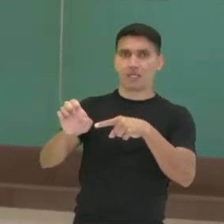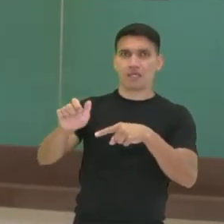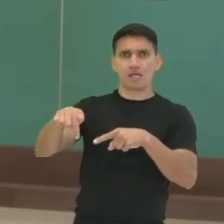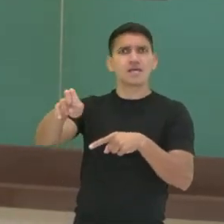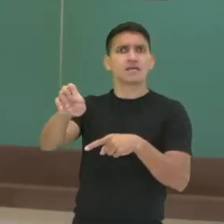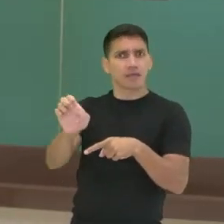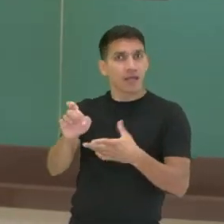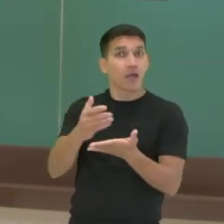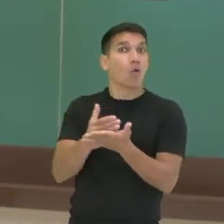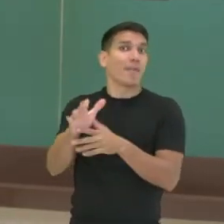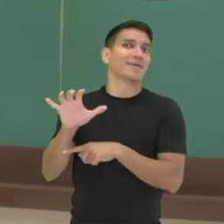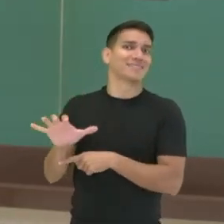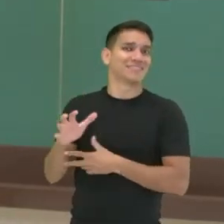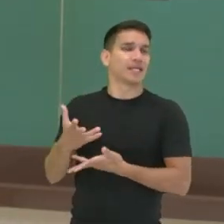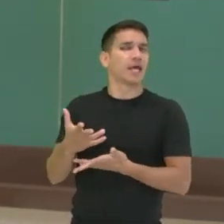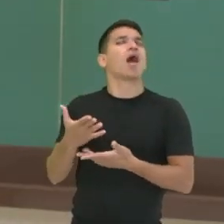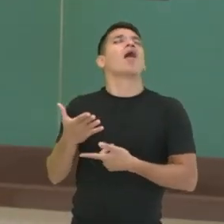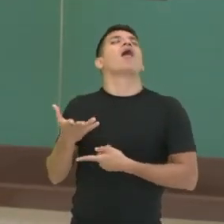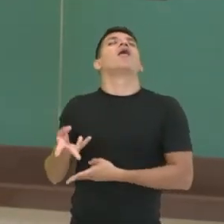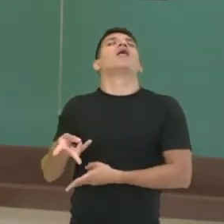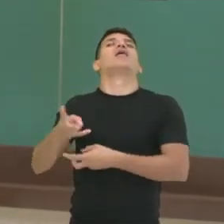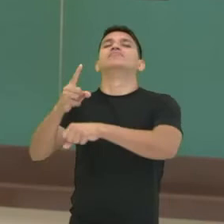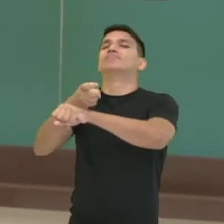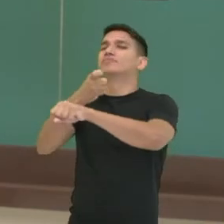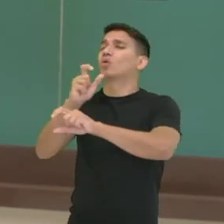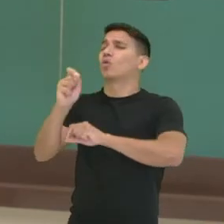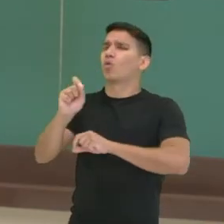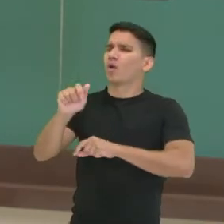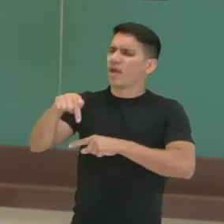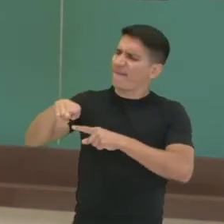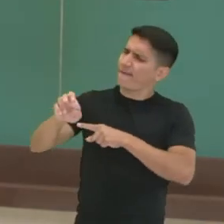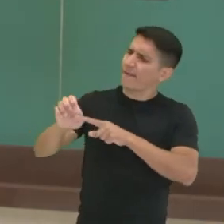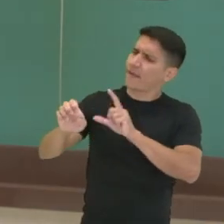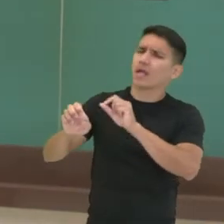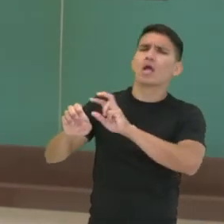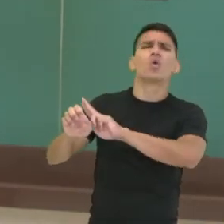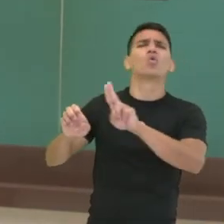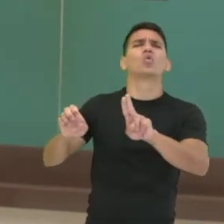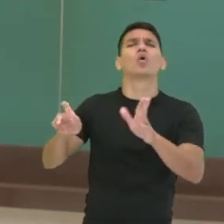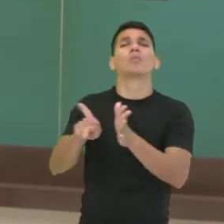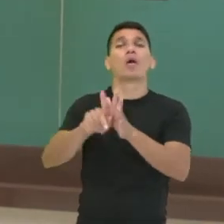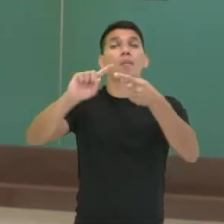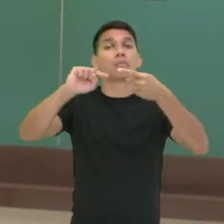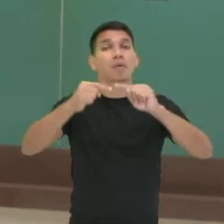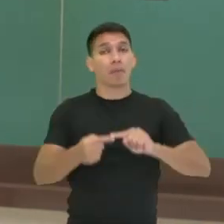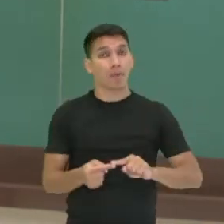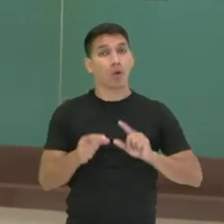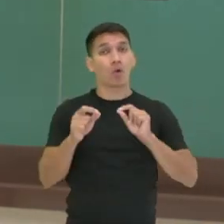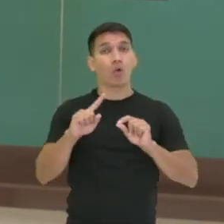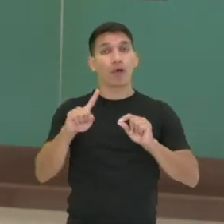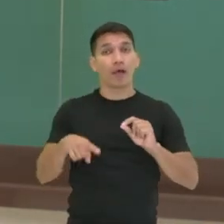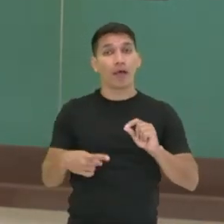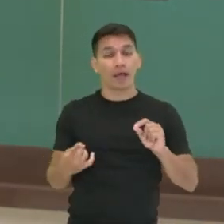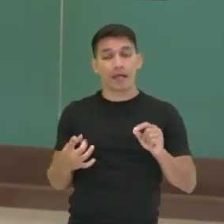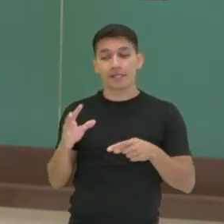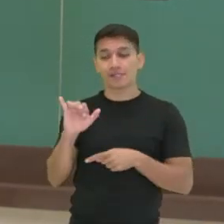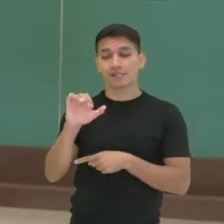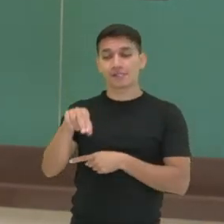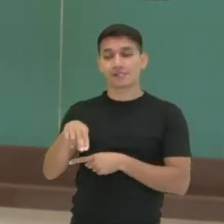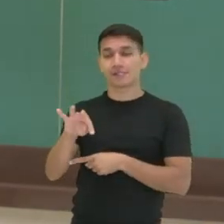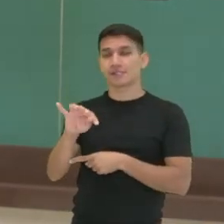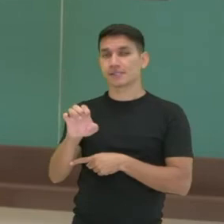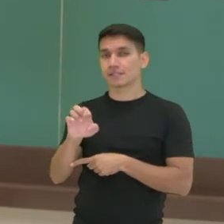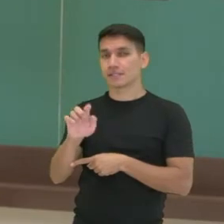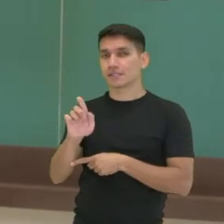Né? Este que vai iniciar ali, ele tem um nome. Nesse caso é a conjunção integrante. Ela não tem